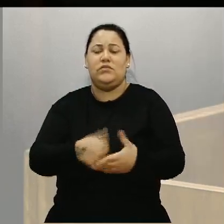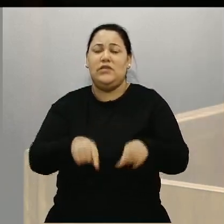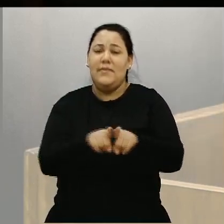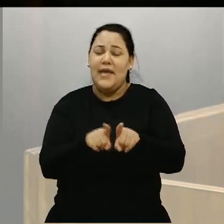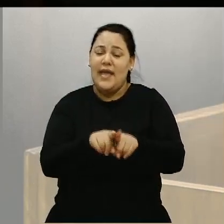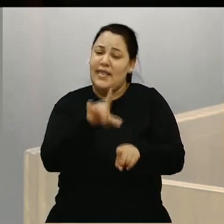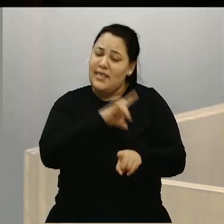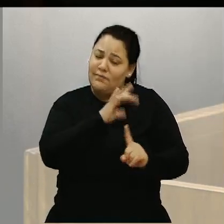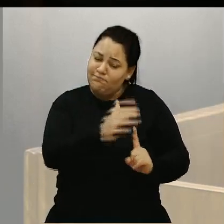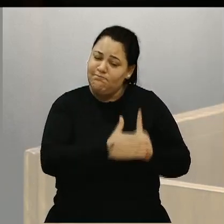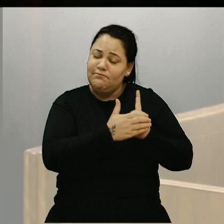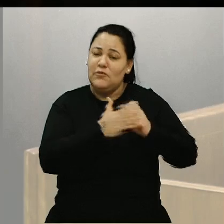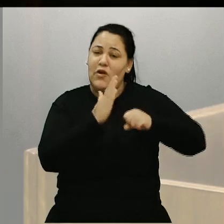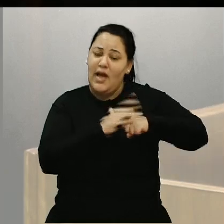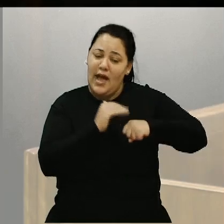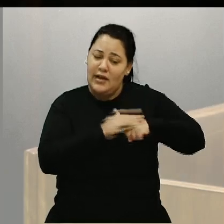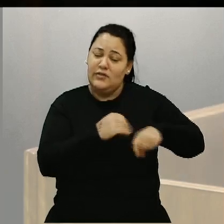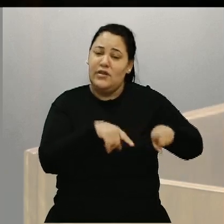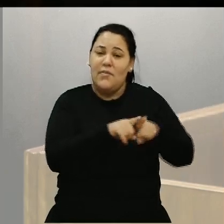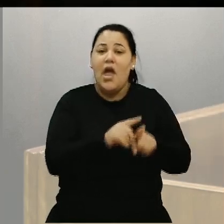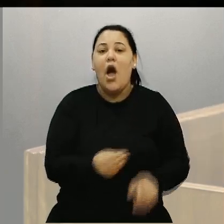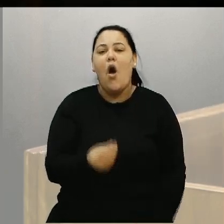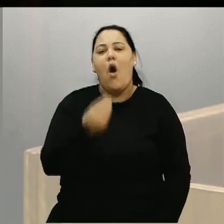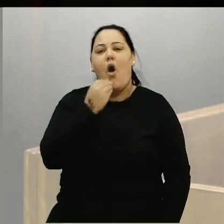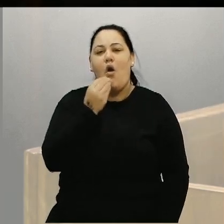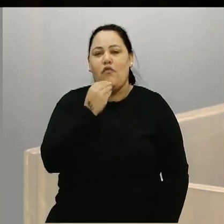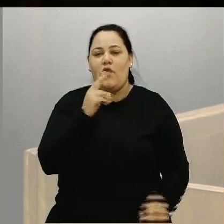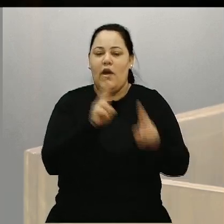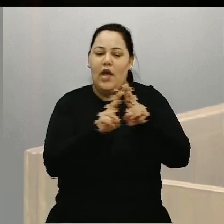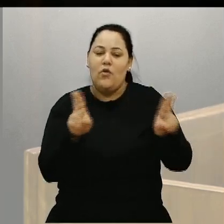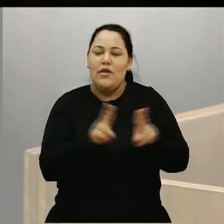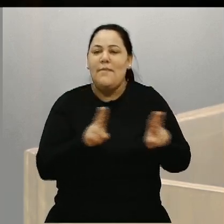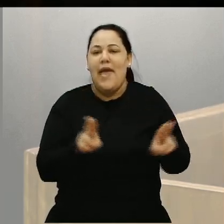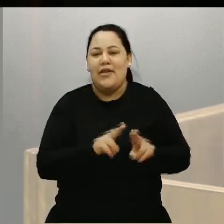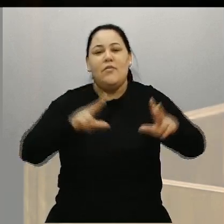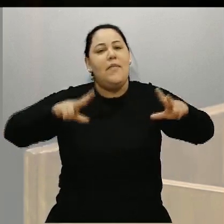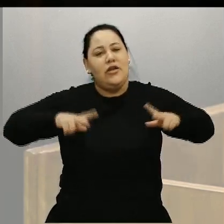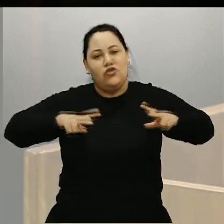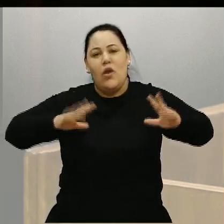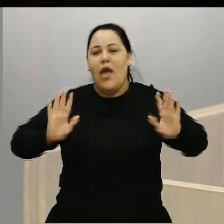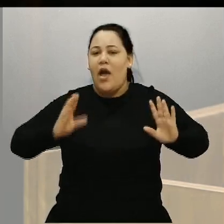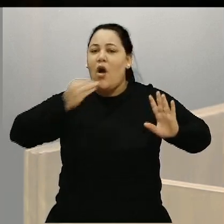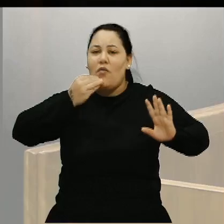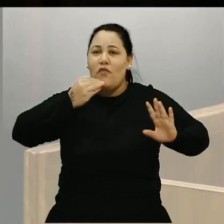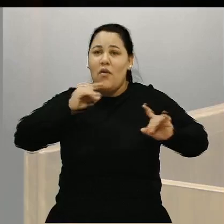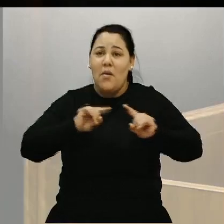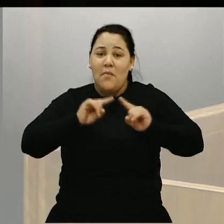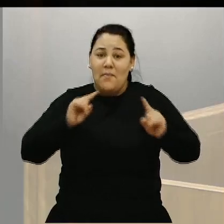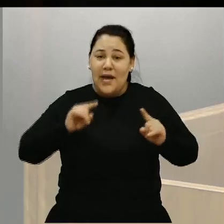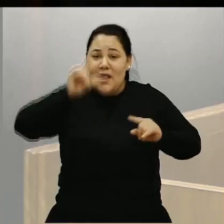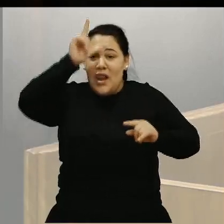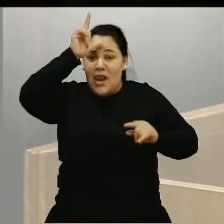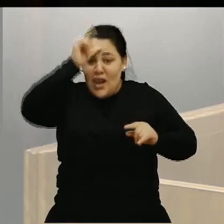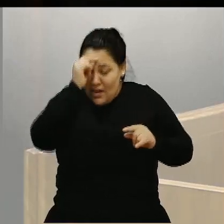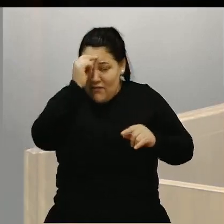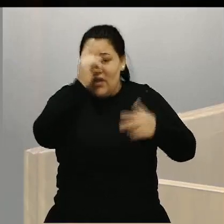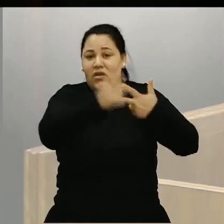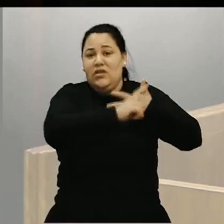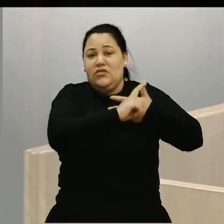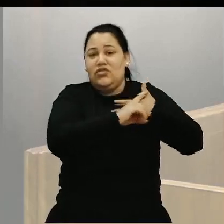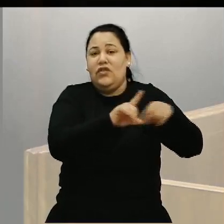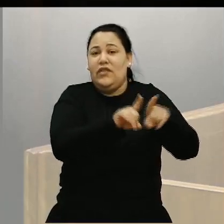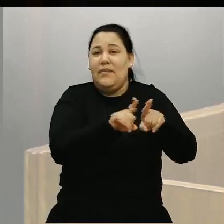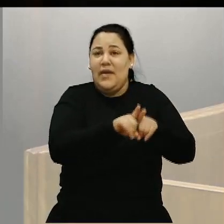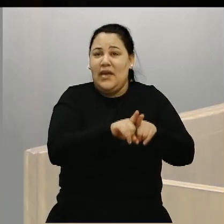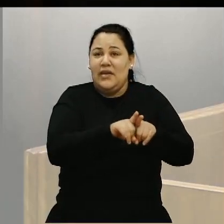o acolhimento. É claro que a Unimed é privada, mas isso desafoga o executivo, desafoga o